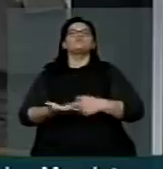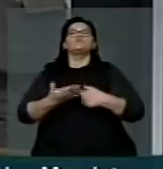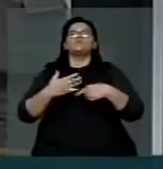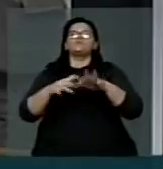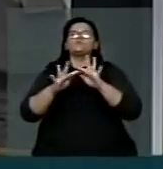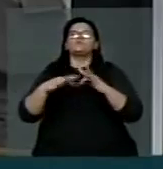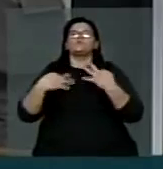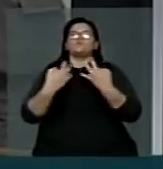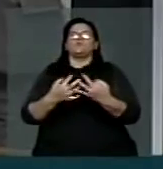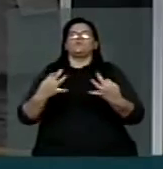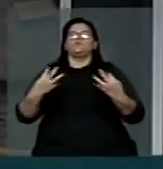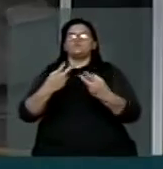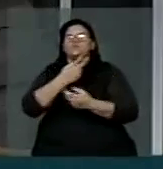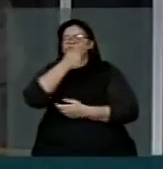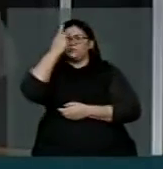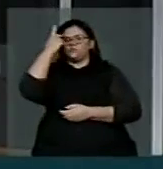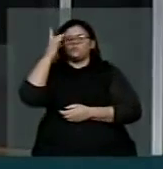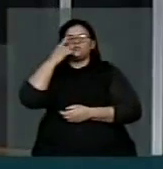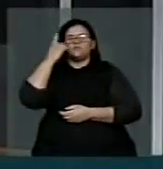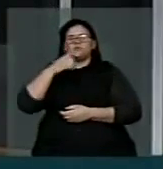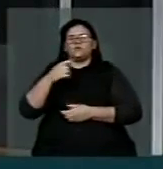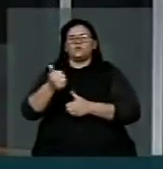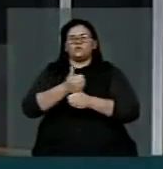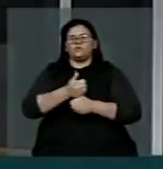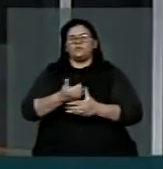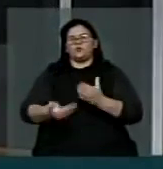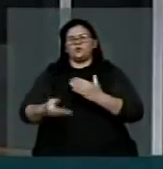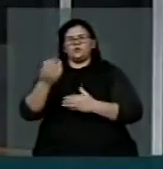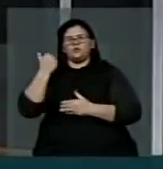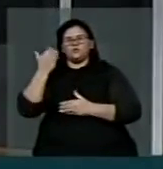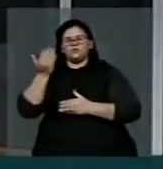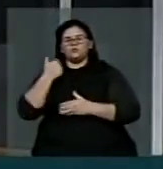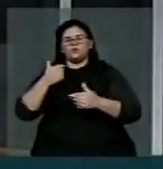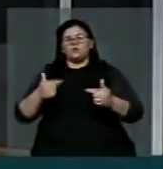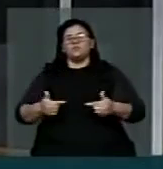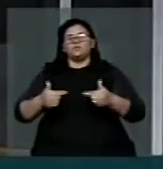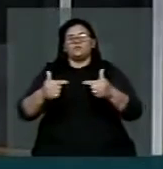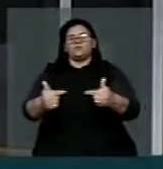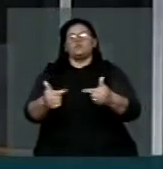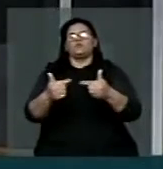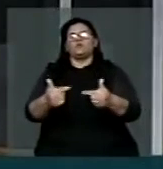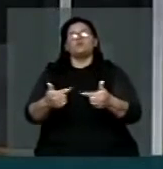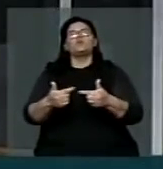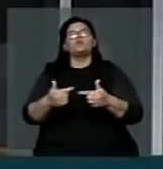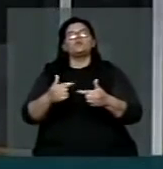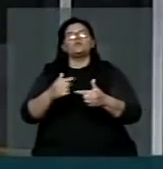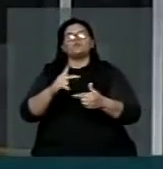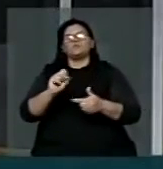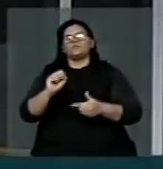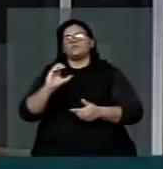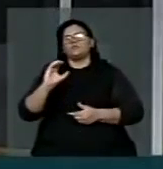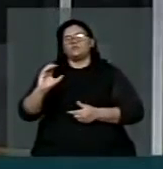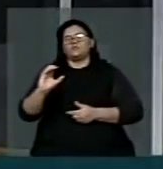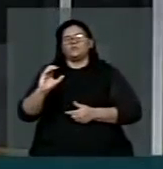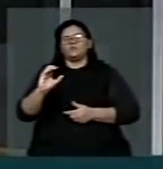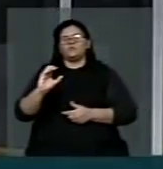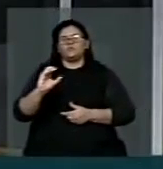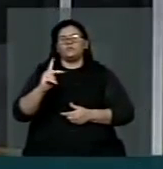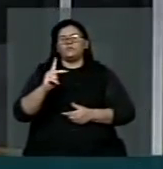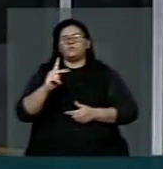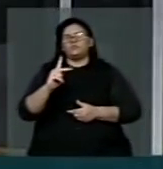de todos os nossos parlamentares cassados, militantes do Partido Comunista do Brasil, militantes das